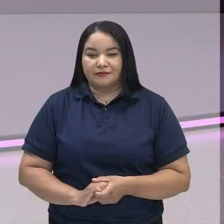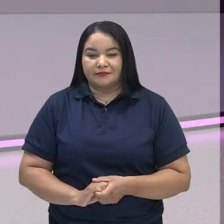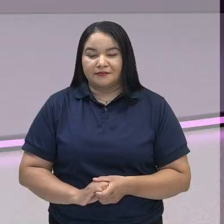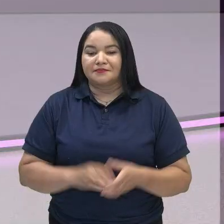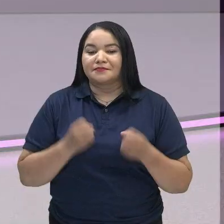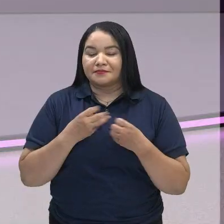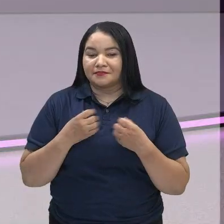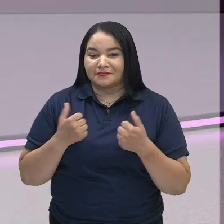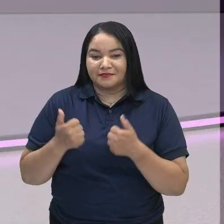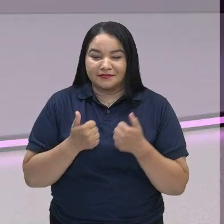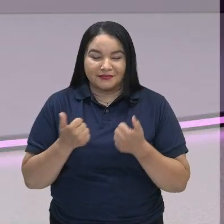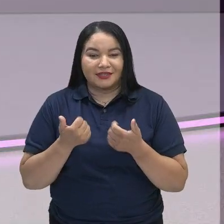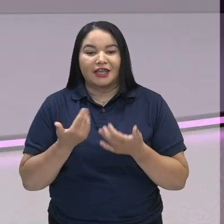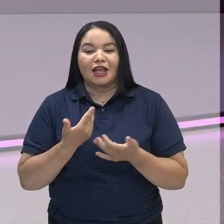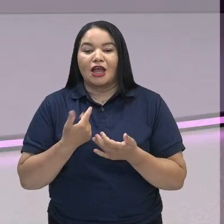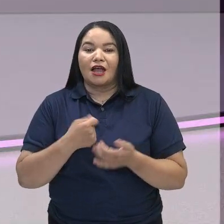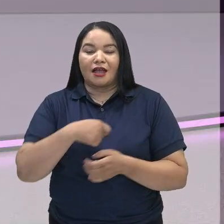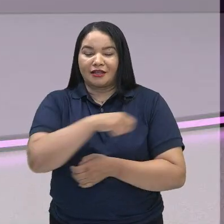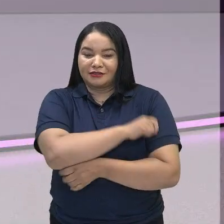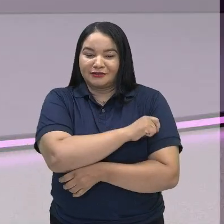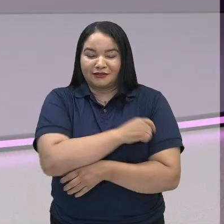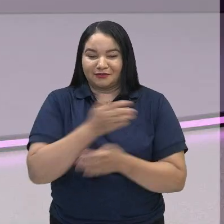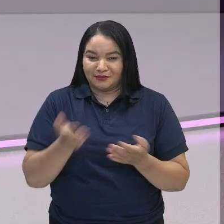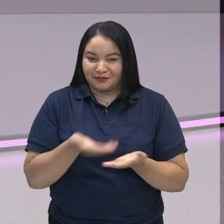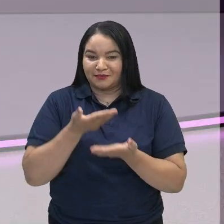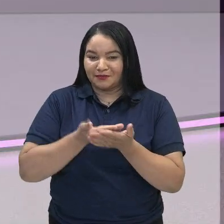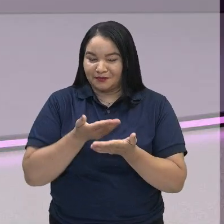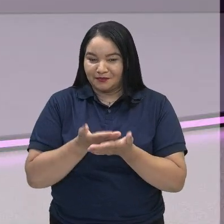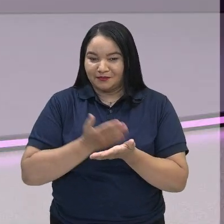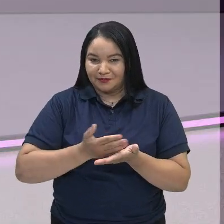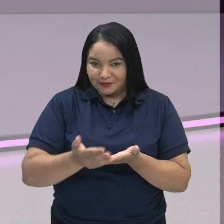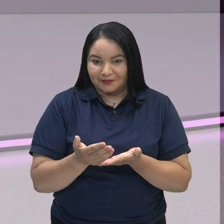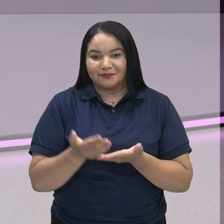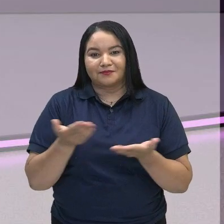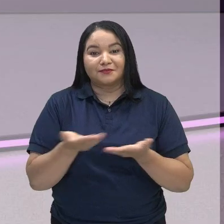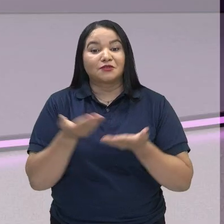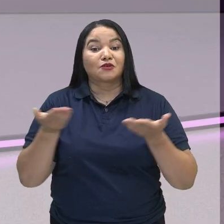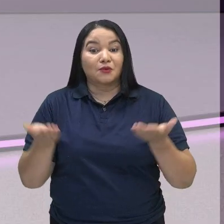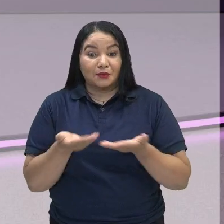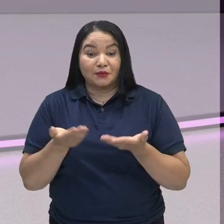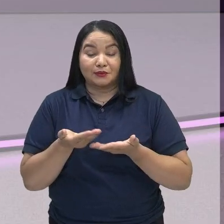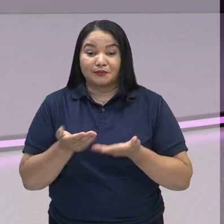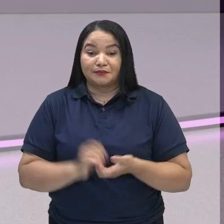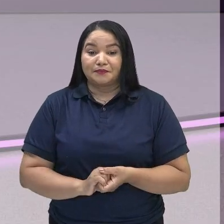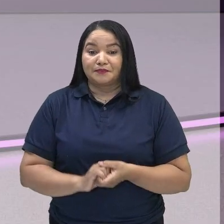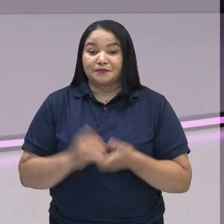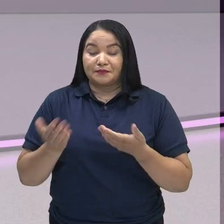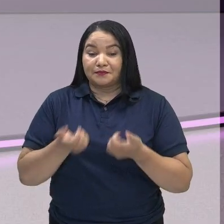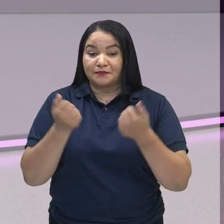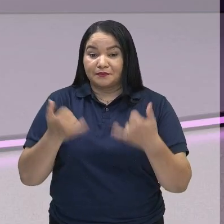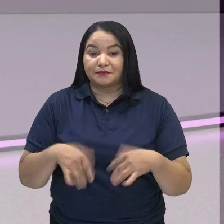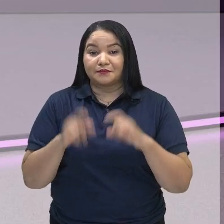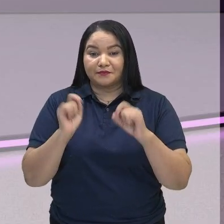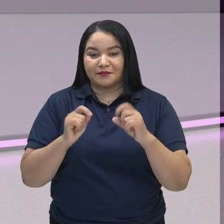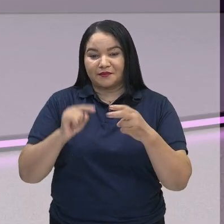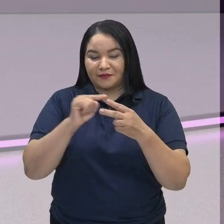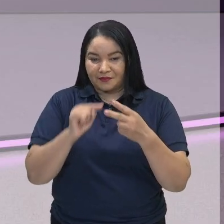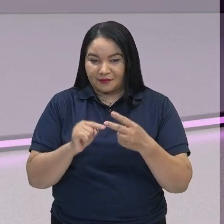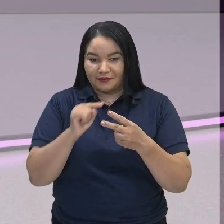Muito bem, meus queridos alunos, vamos dar início à nossa aula, vamos falar aqui hoje, nesse momento, vamos falar de teorema